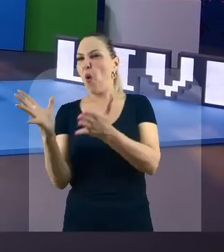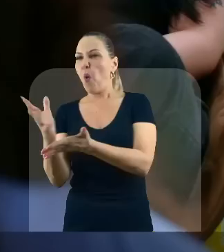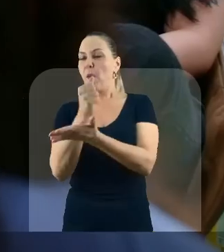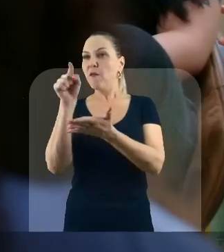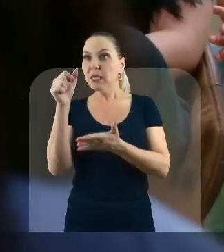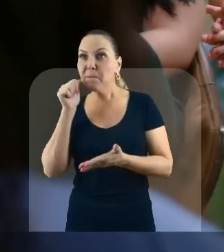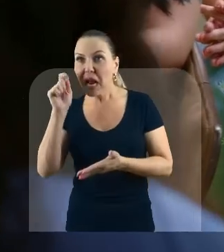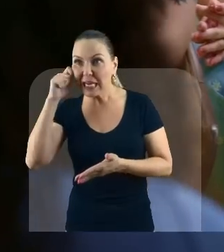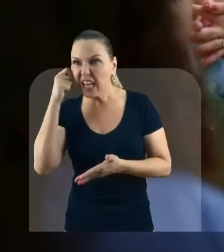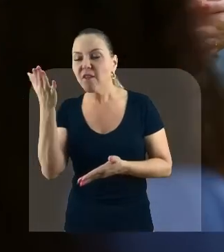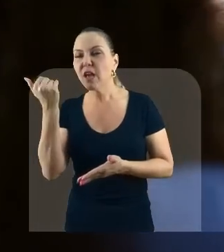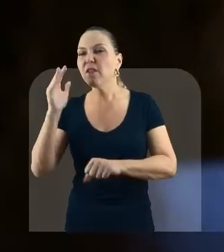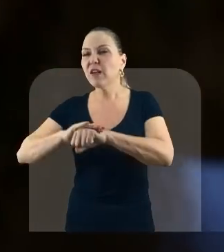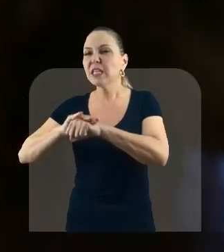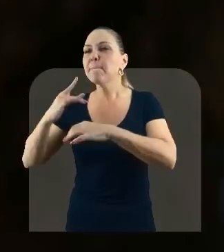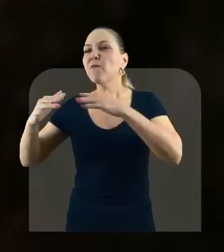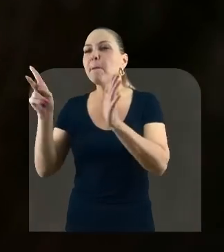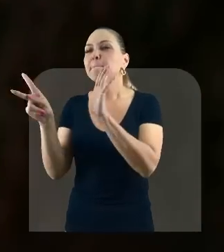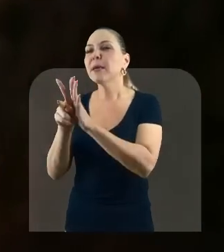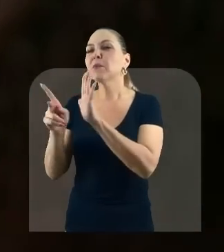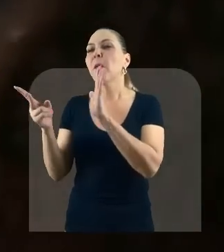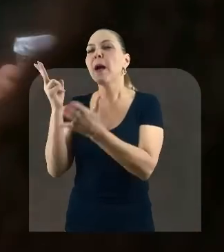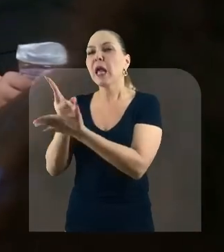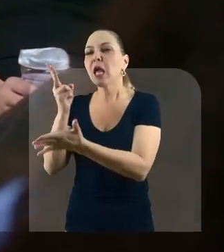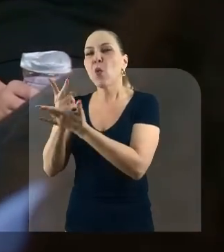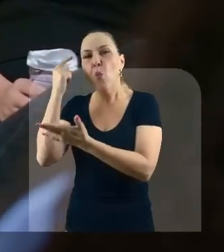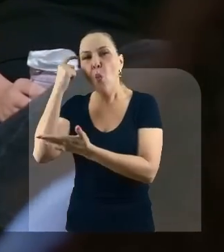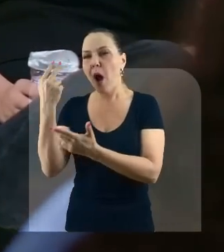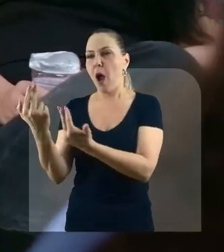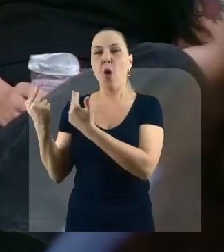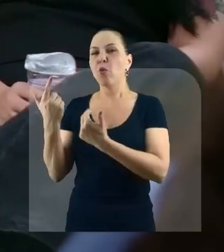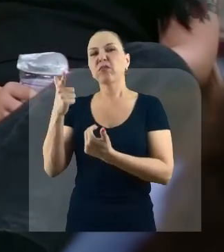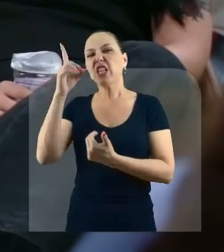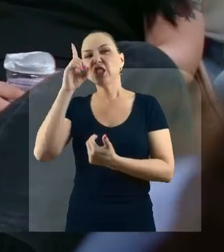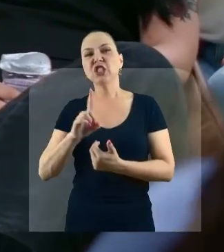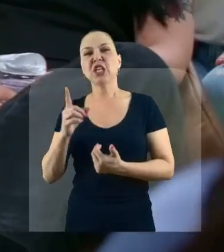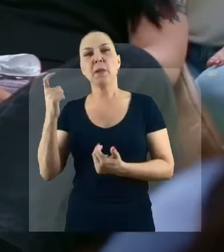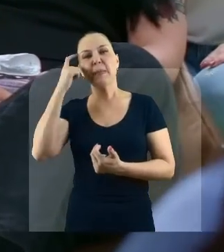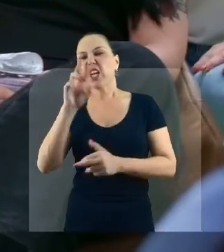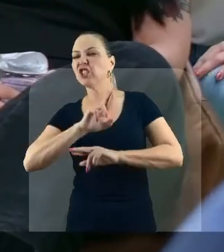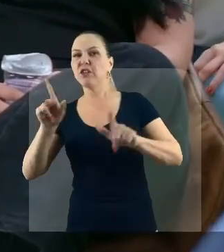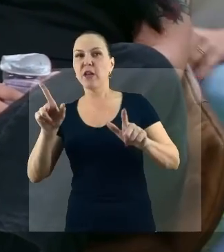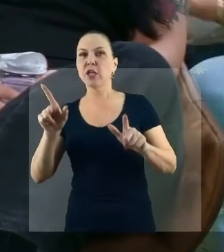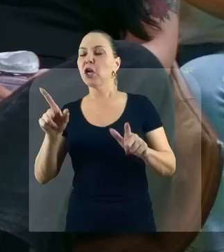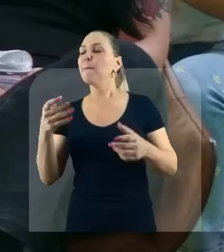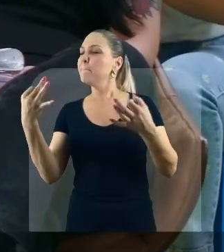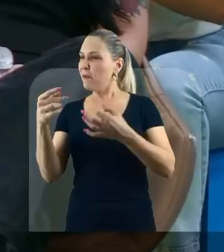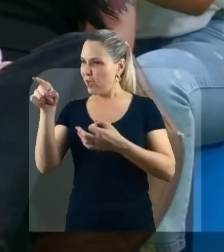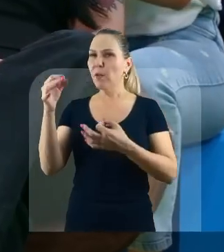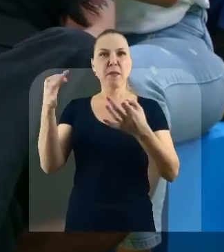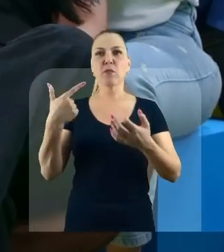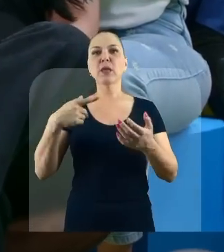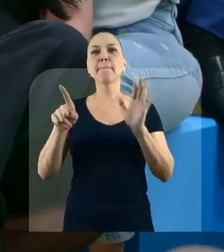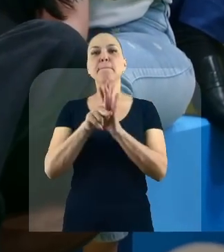é mulher e negra, você tem que fazer parte do movimento Black Lives Matter e do feminismo. Você não tem direito de pensar diferente. Perfeitamente, você não tem direito